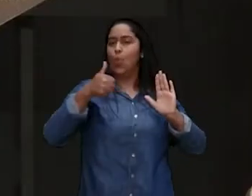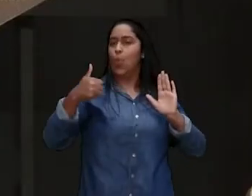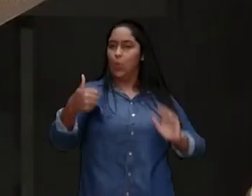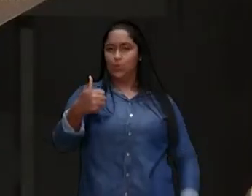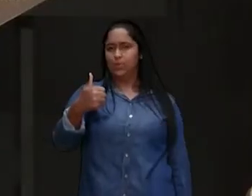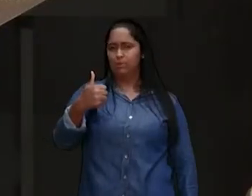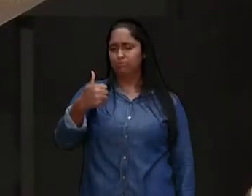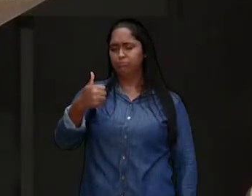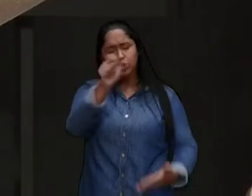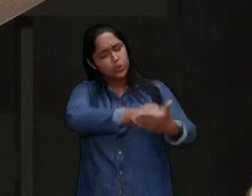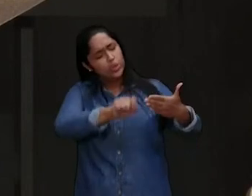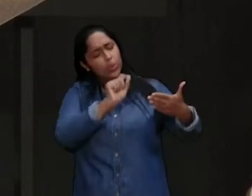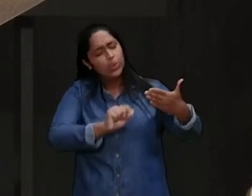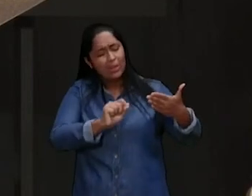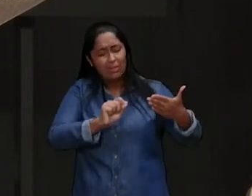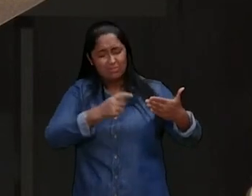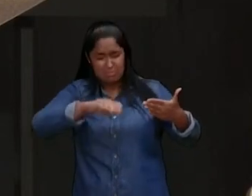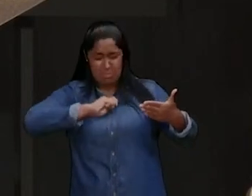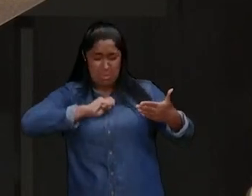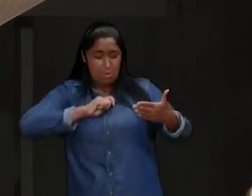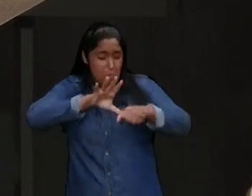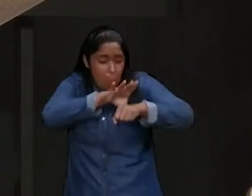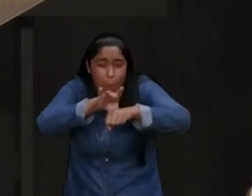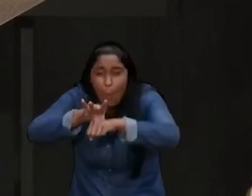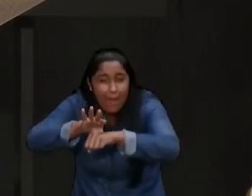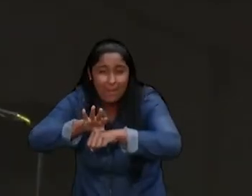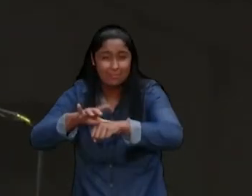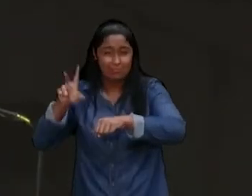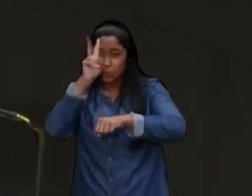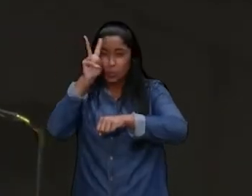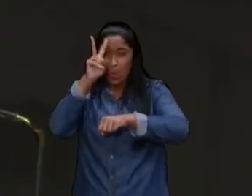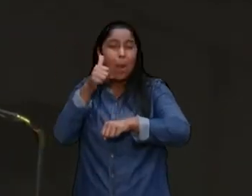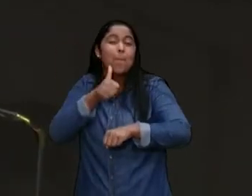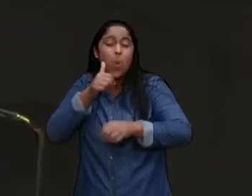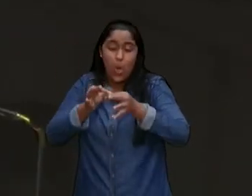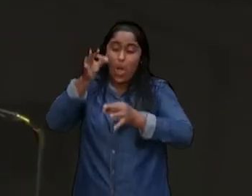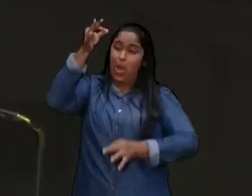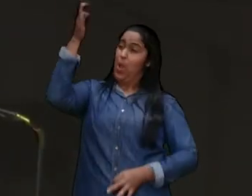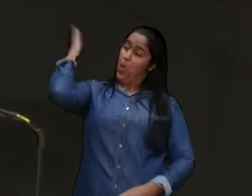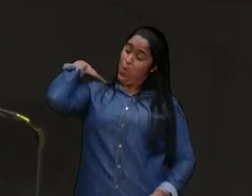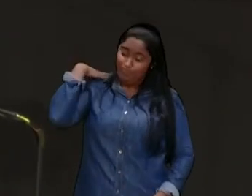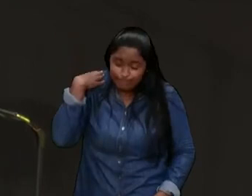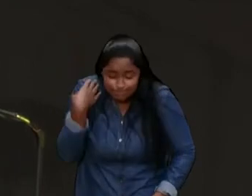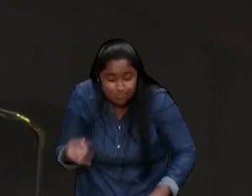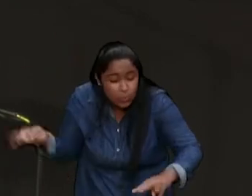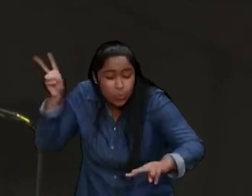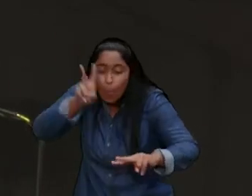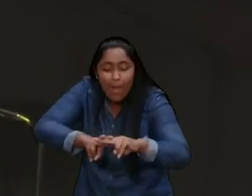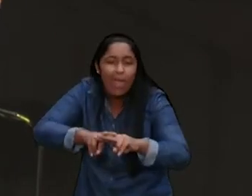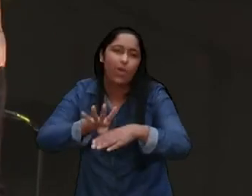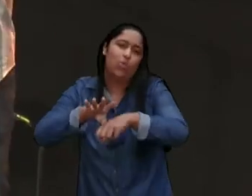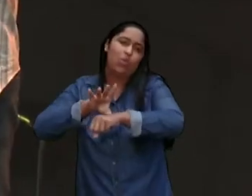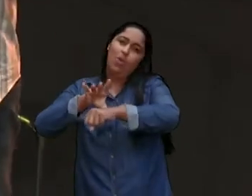ali estava uma mulher que tinha um espírito que a mantinha doente havia dezoito anos ela andar andava encurvada e de forma alguma